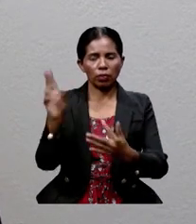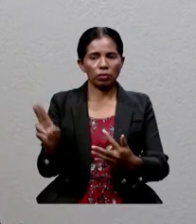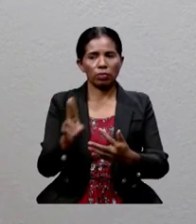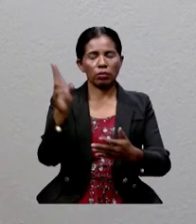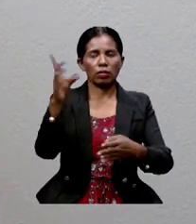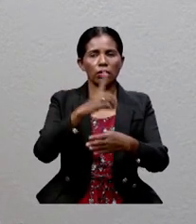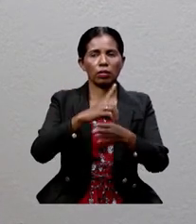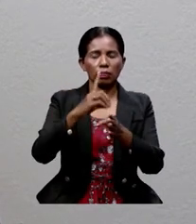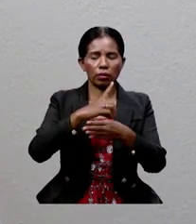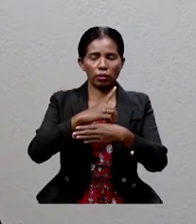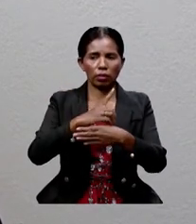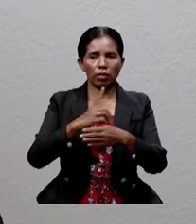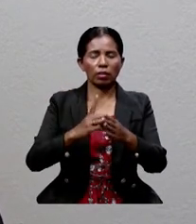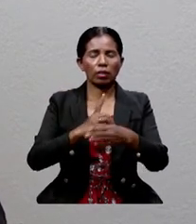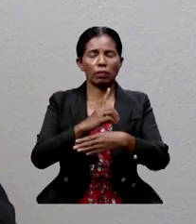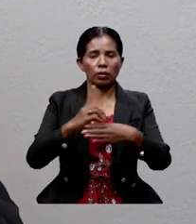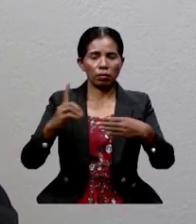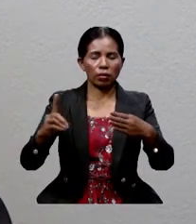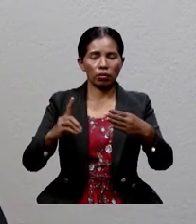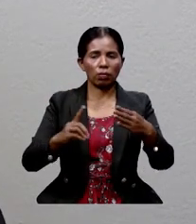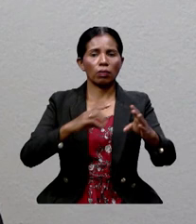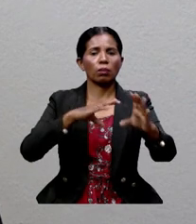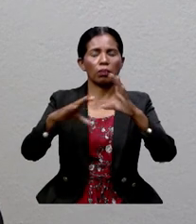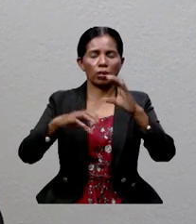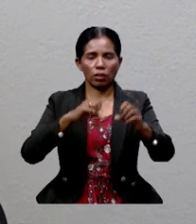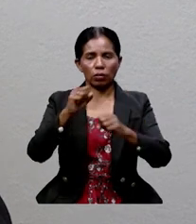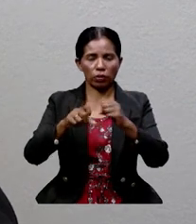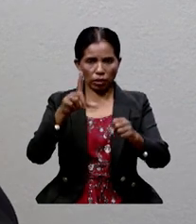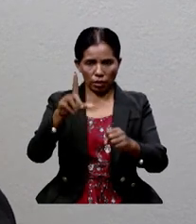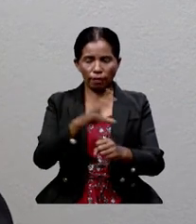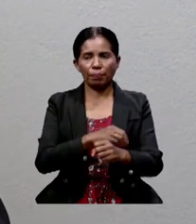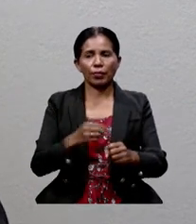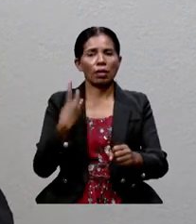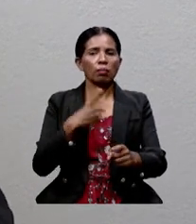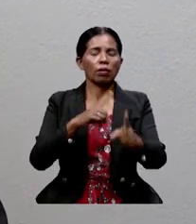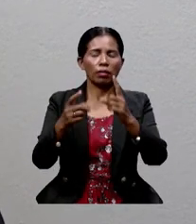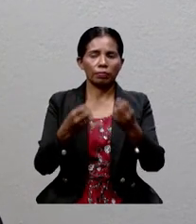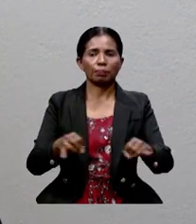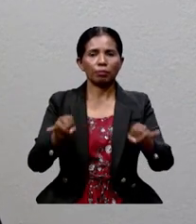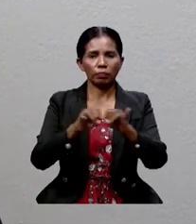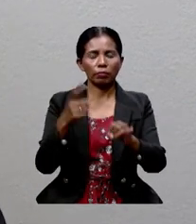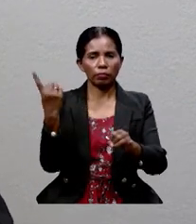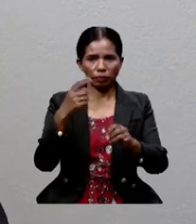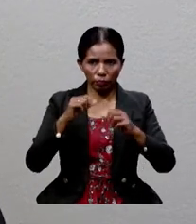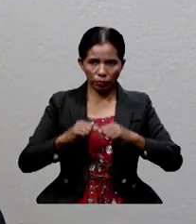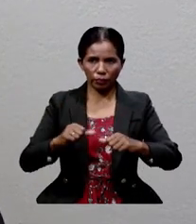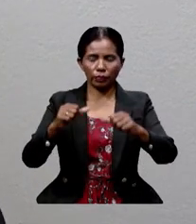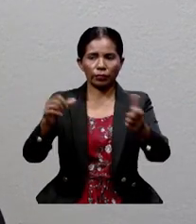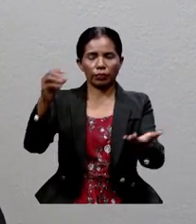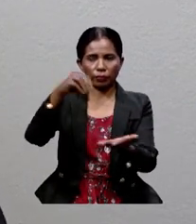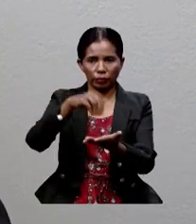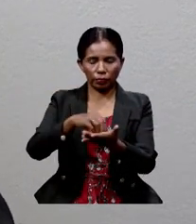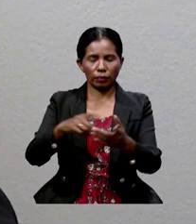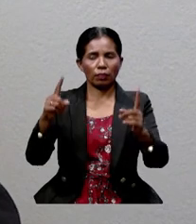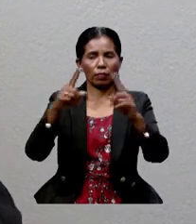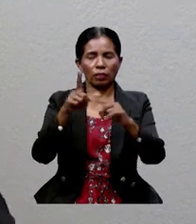departamento de comunicação social. E da nema ka ame kulia e Instituto Camões sei na fatin continua investe ba